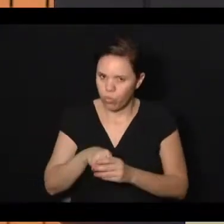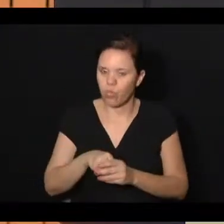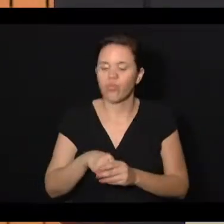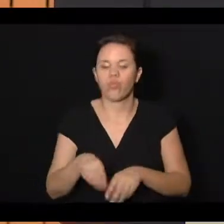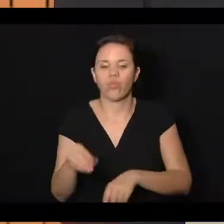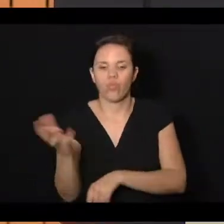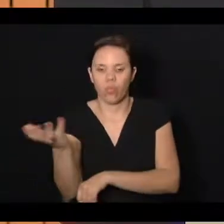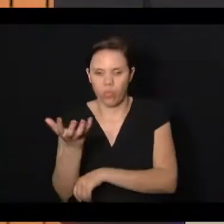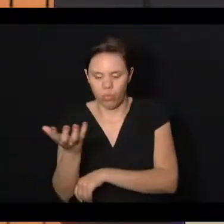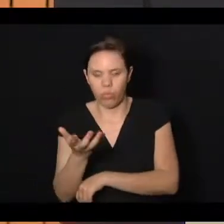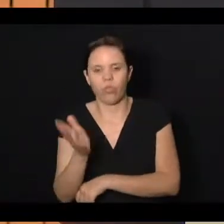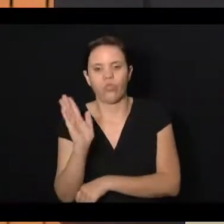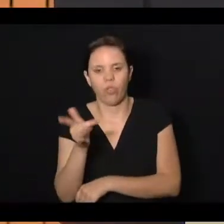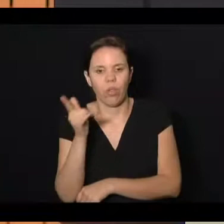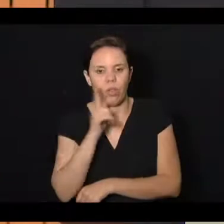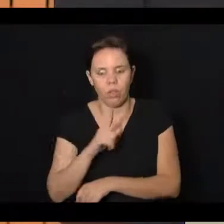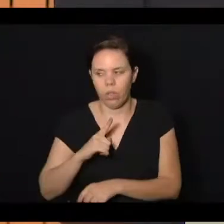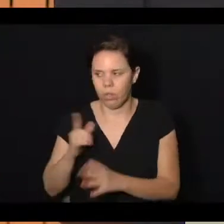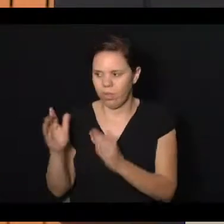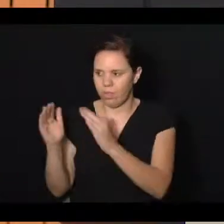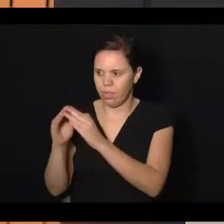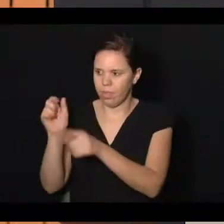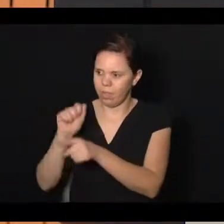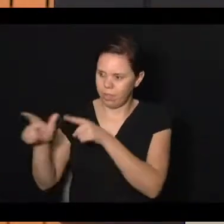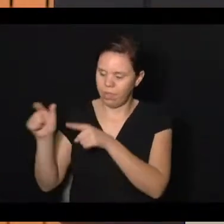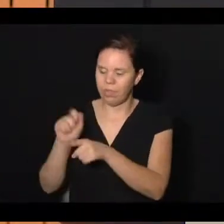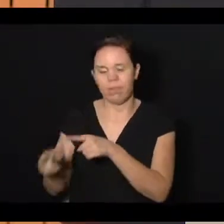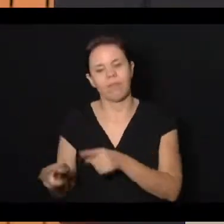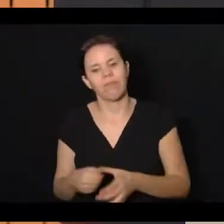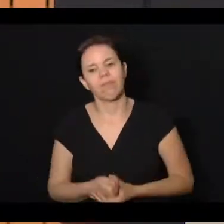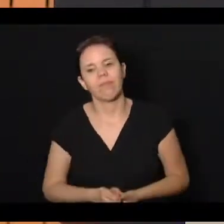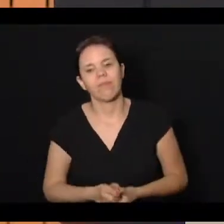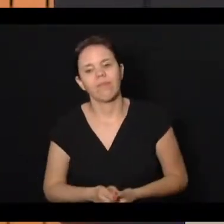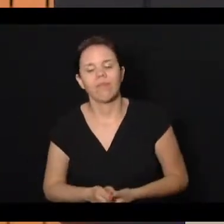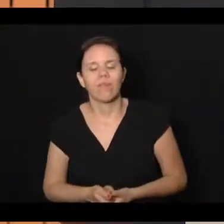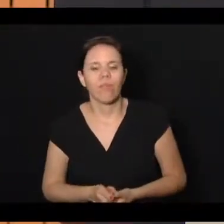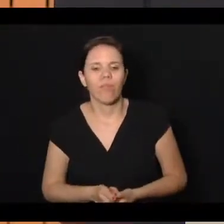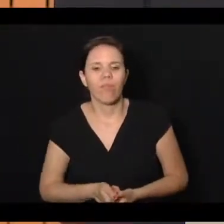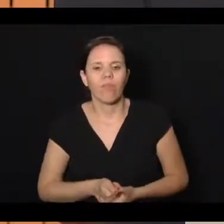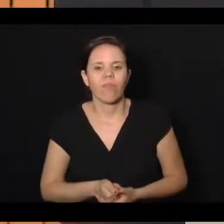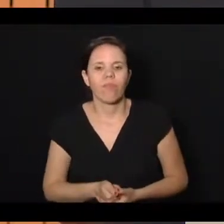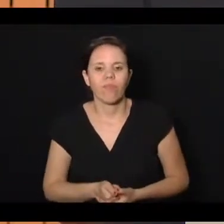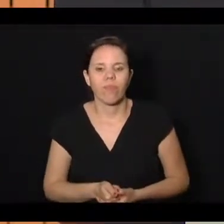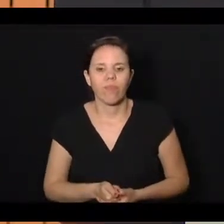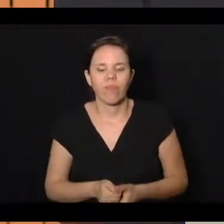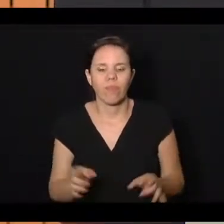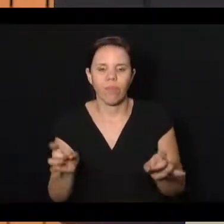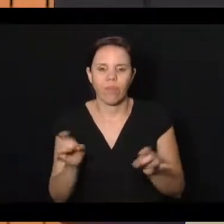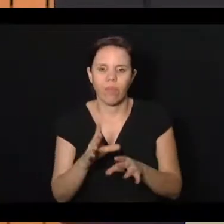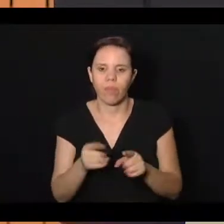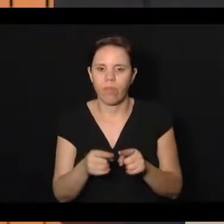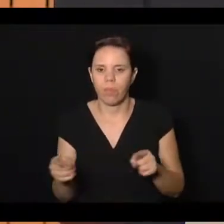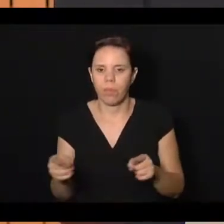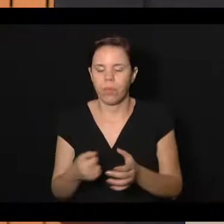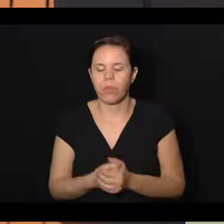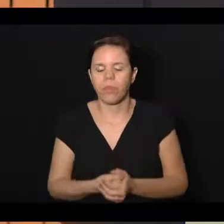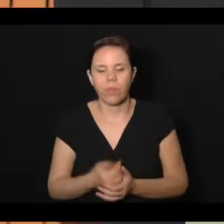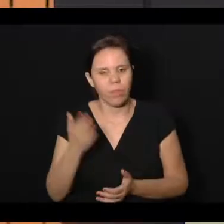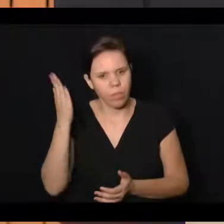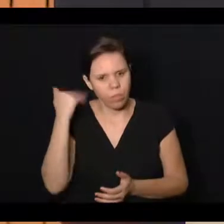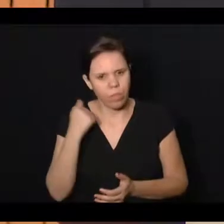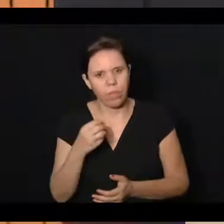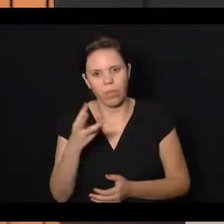mercado hoje estão com a casinha deles pagando aluguel com a terminando esse curso eu sei que são